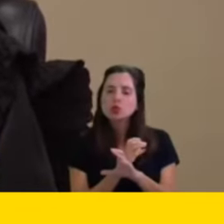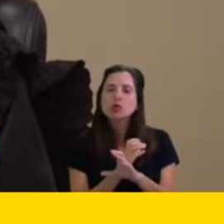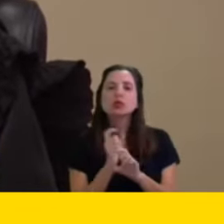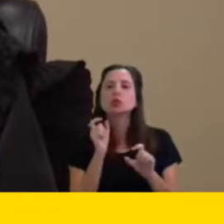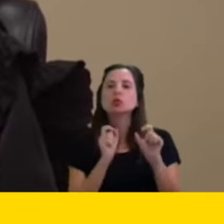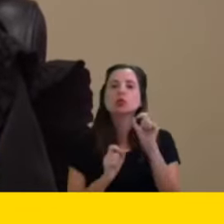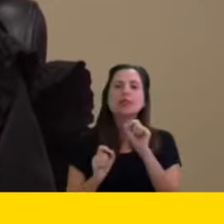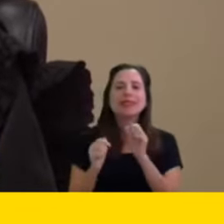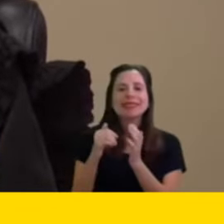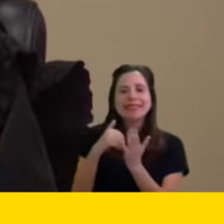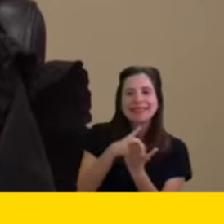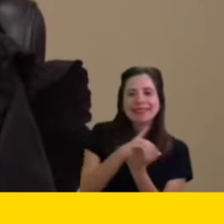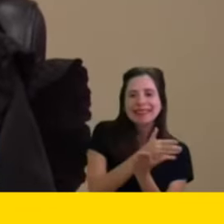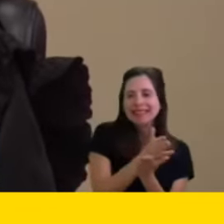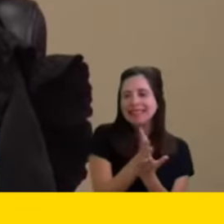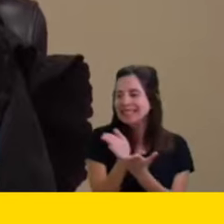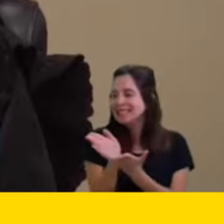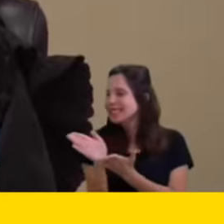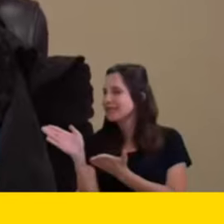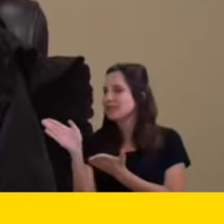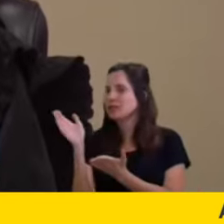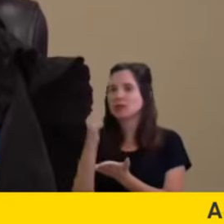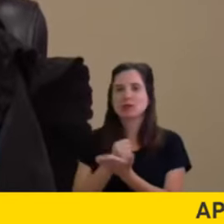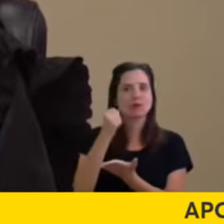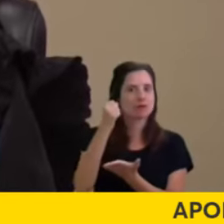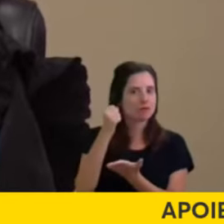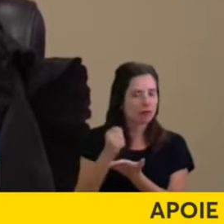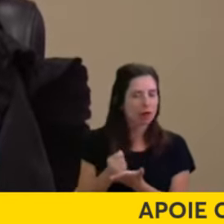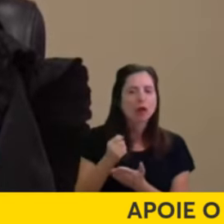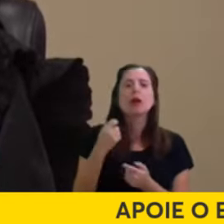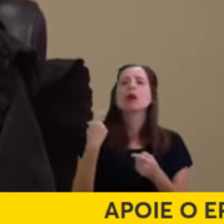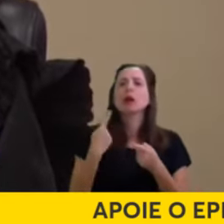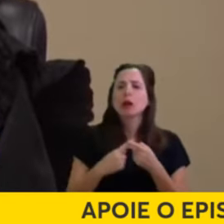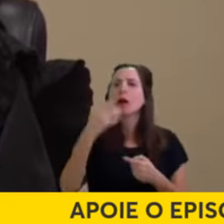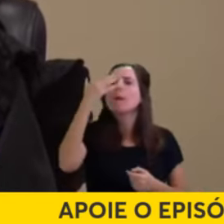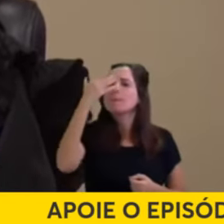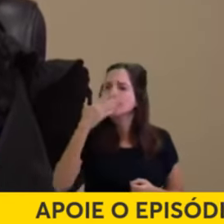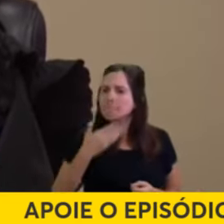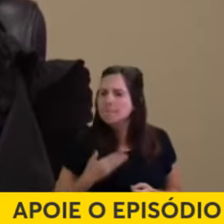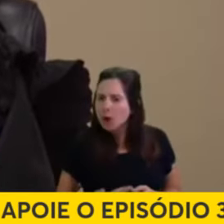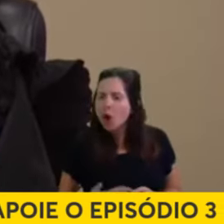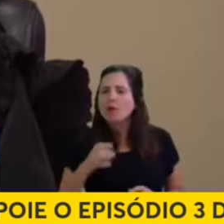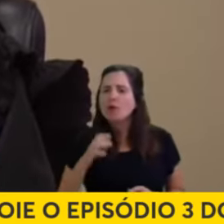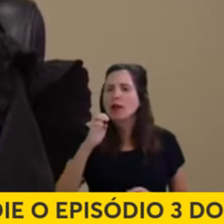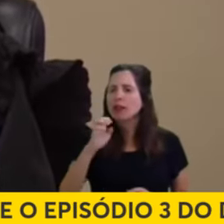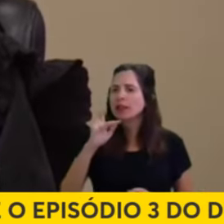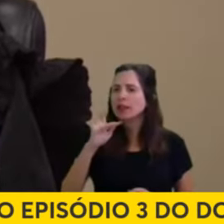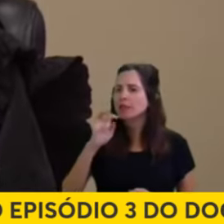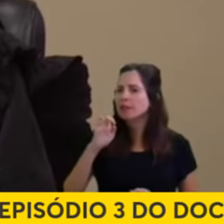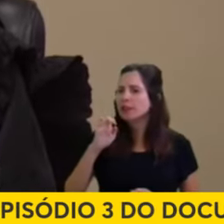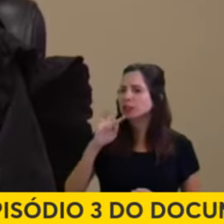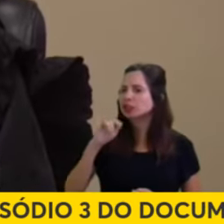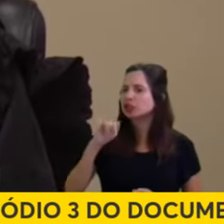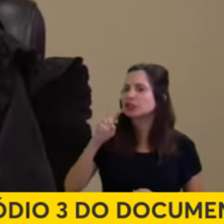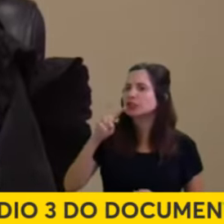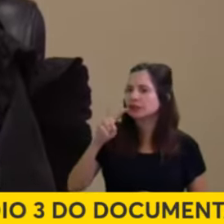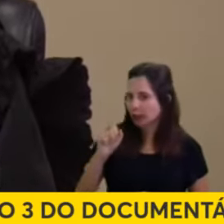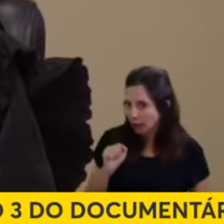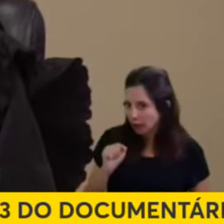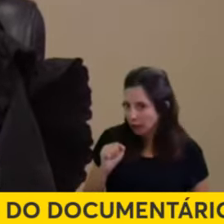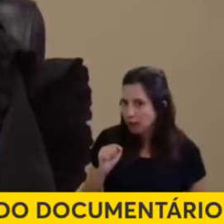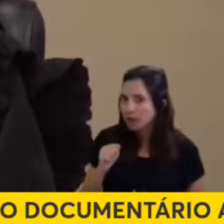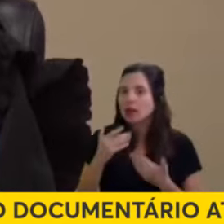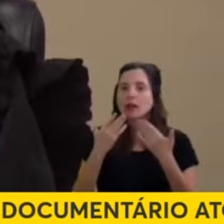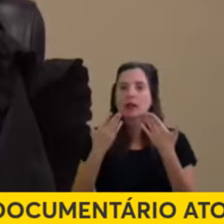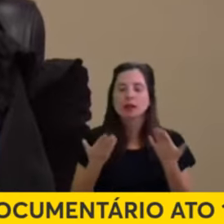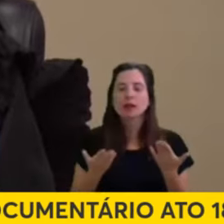desvio de finalidade na contração porque a prova efetiva da realização dos estudos e pesquisas contratados não vendo para que